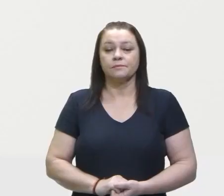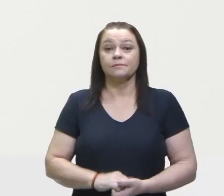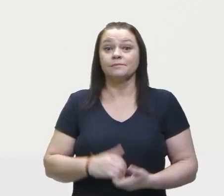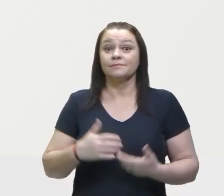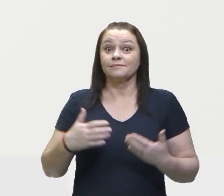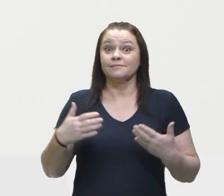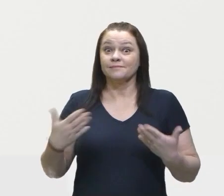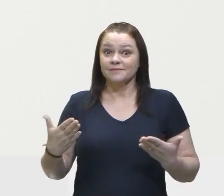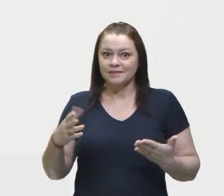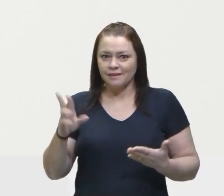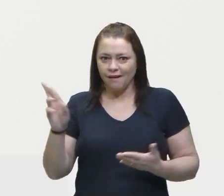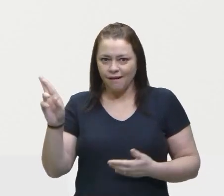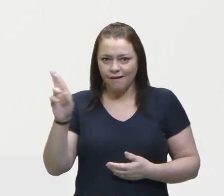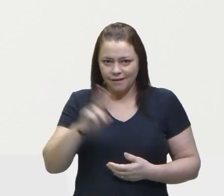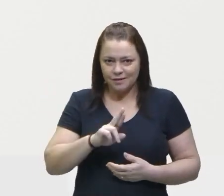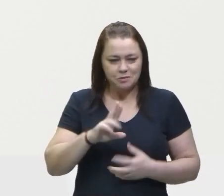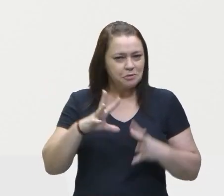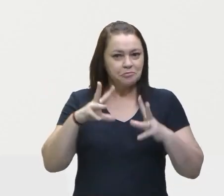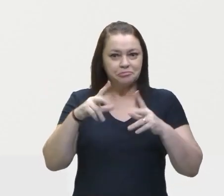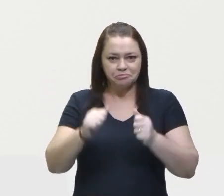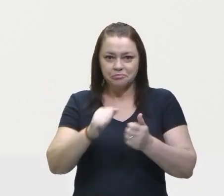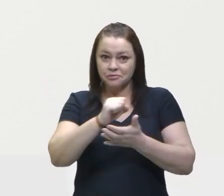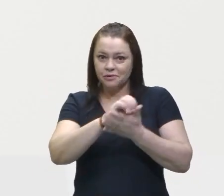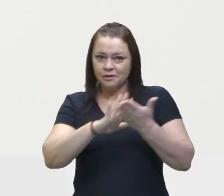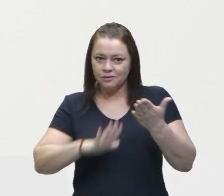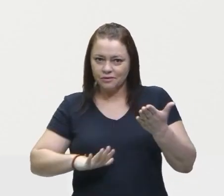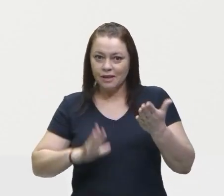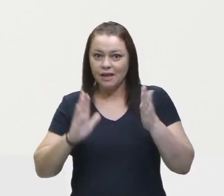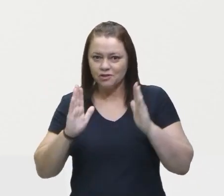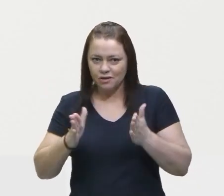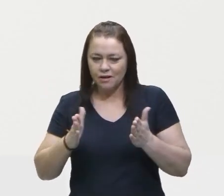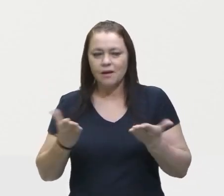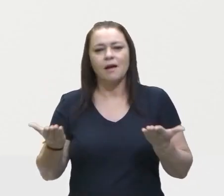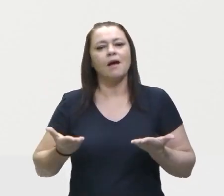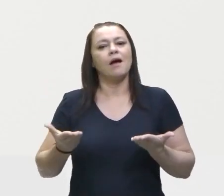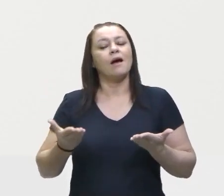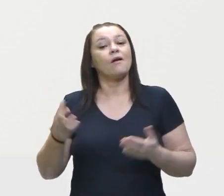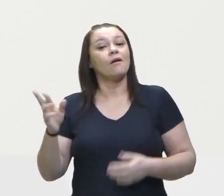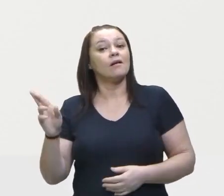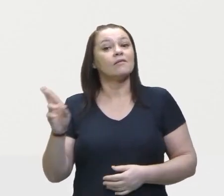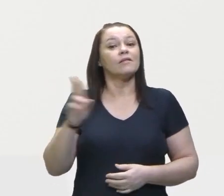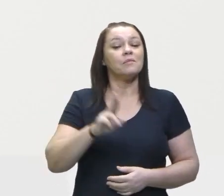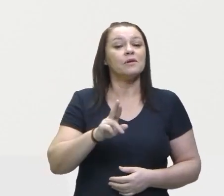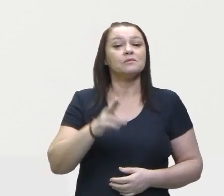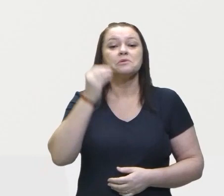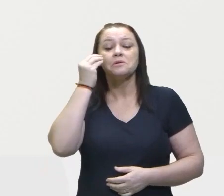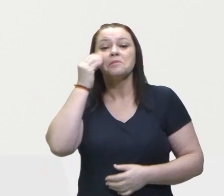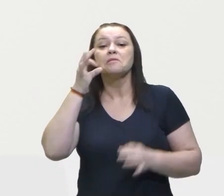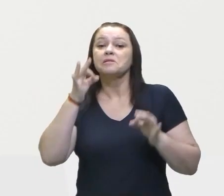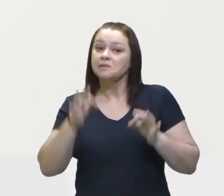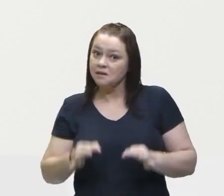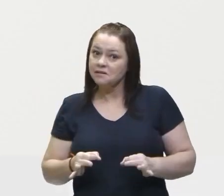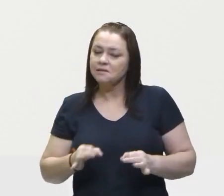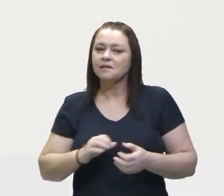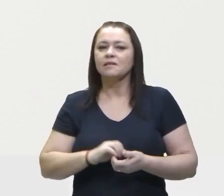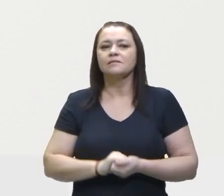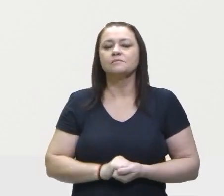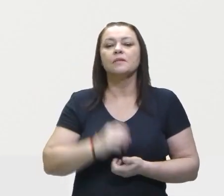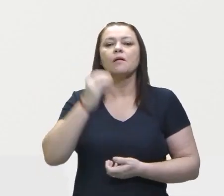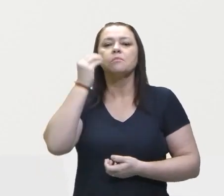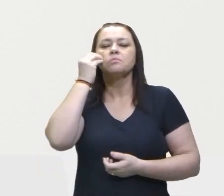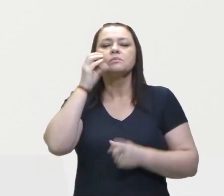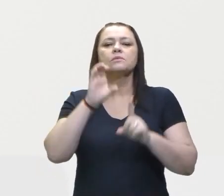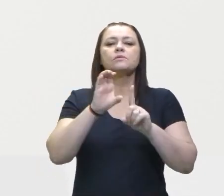Depois que já resolveram, né, todas essas atividades, agora vamos ver quem acertou. Observe o